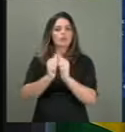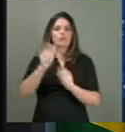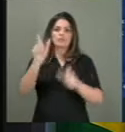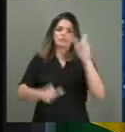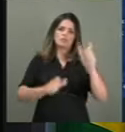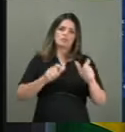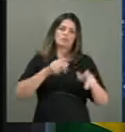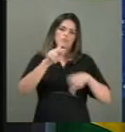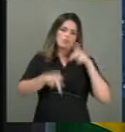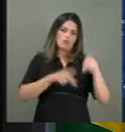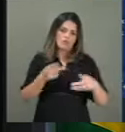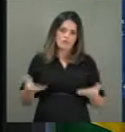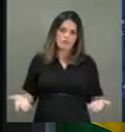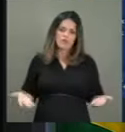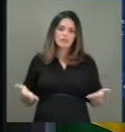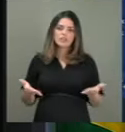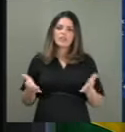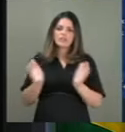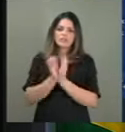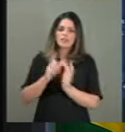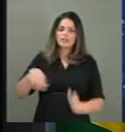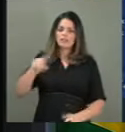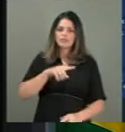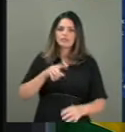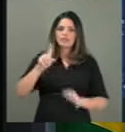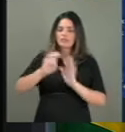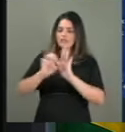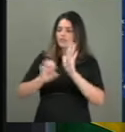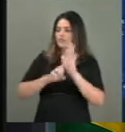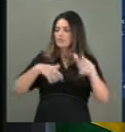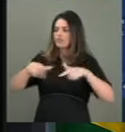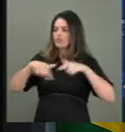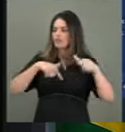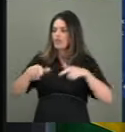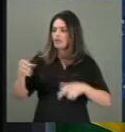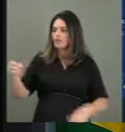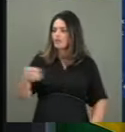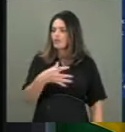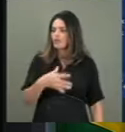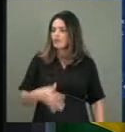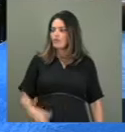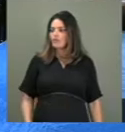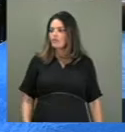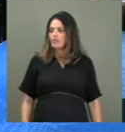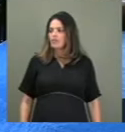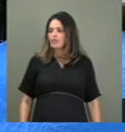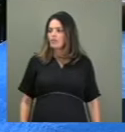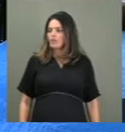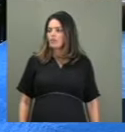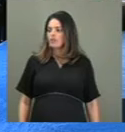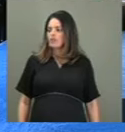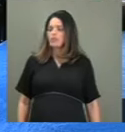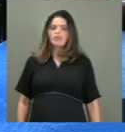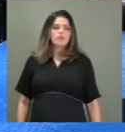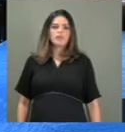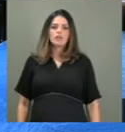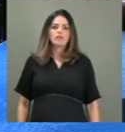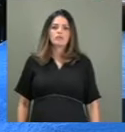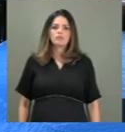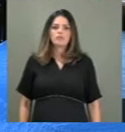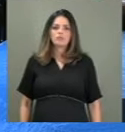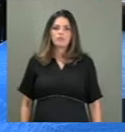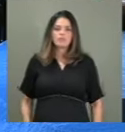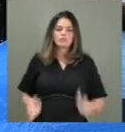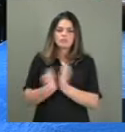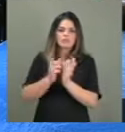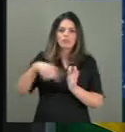nossa gente é importante destacar que o novo está tudo do trabalho só será aprovado se houver grande mobilização pressão Popular